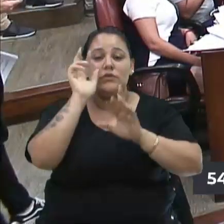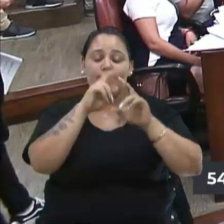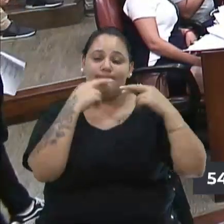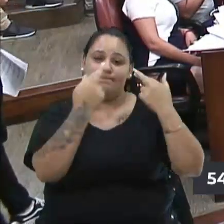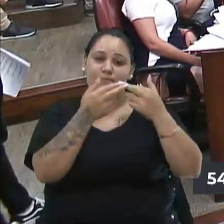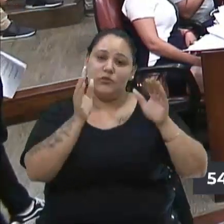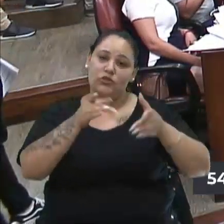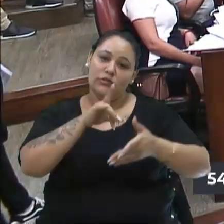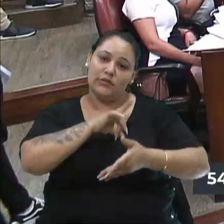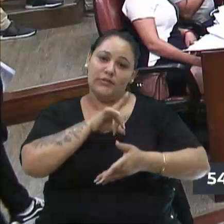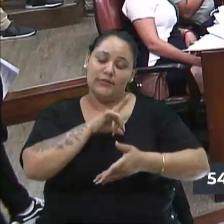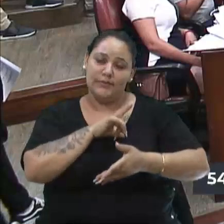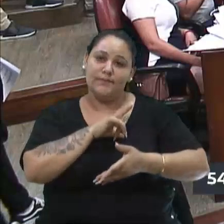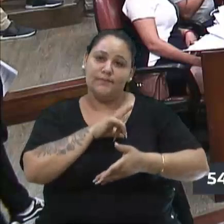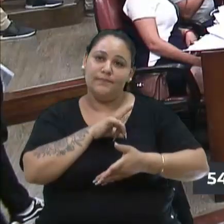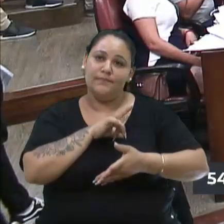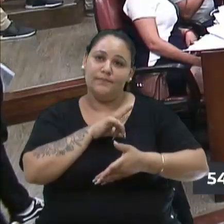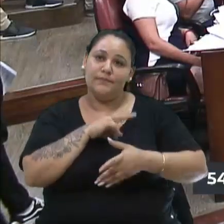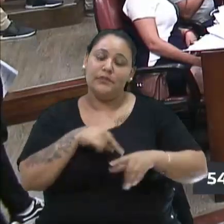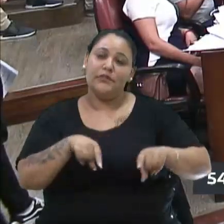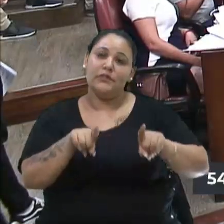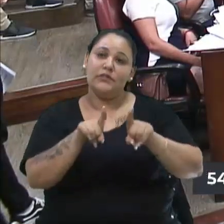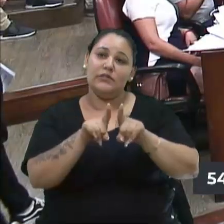tivemos, inclusive com o...